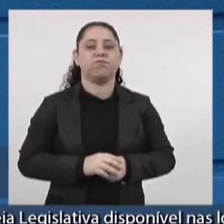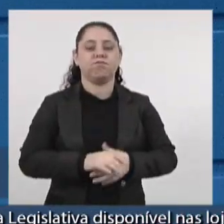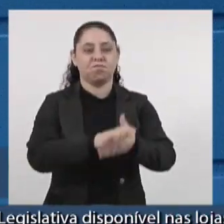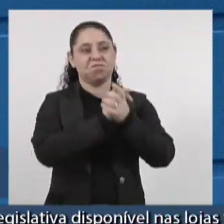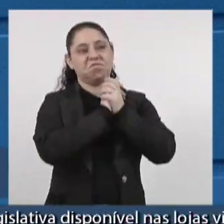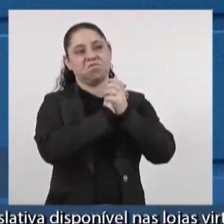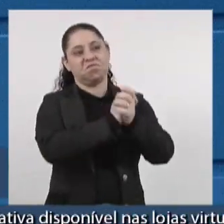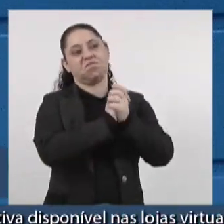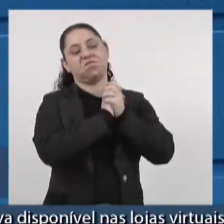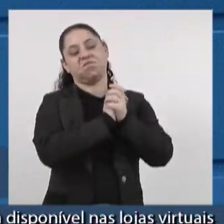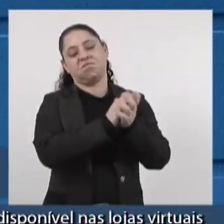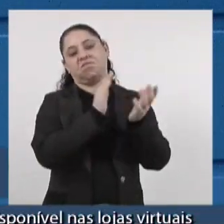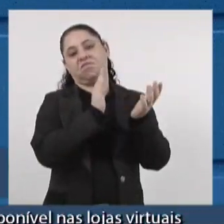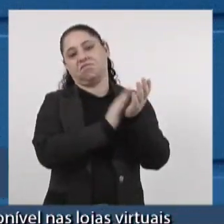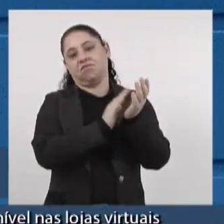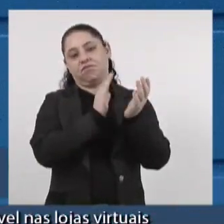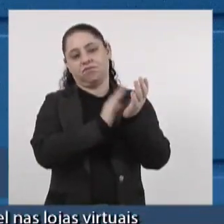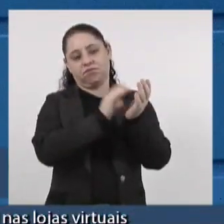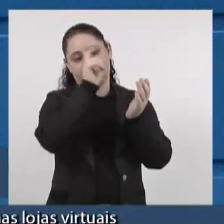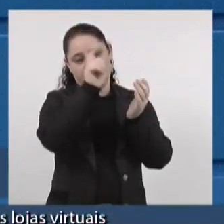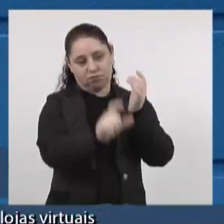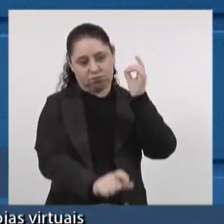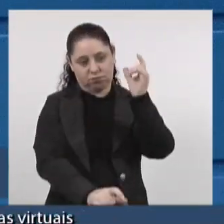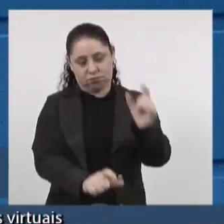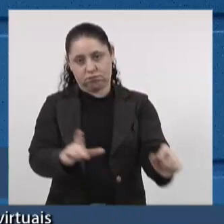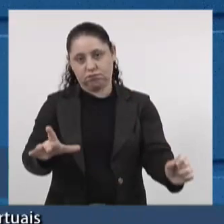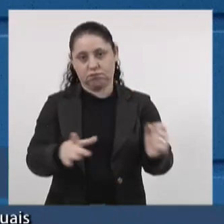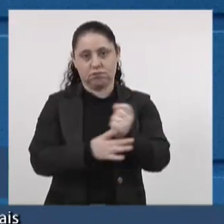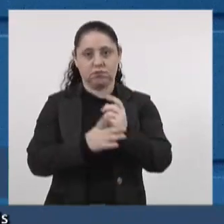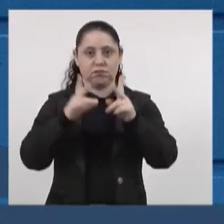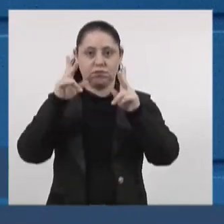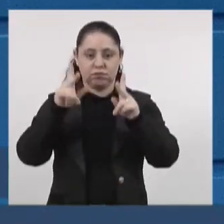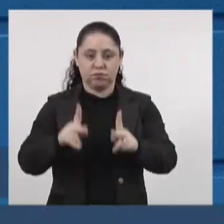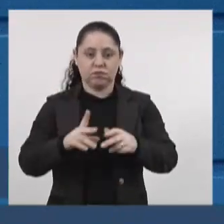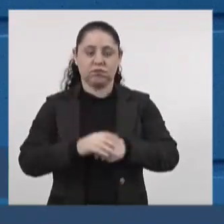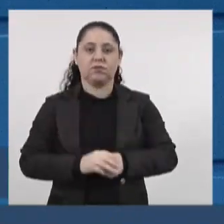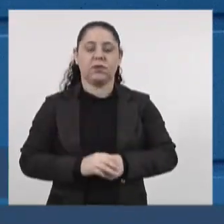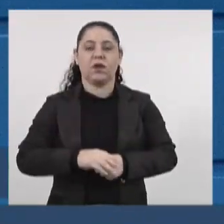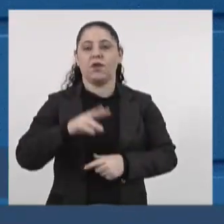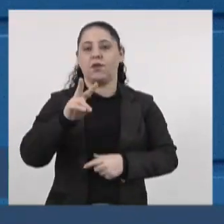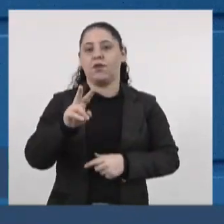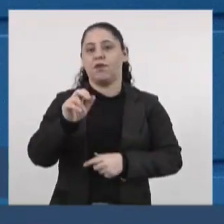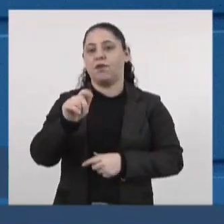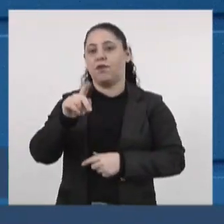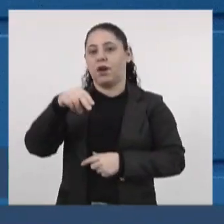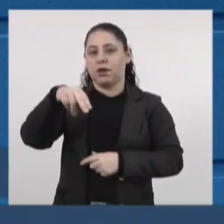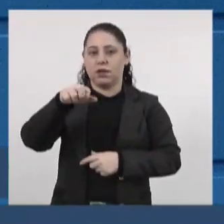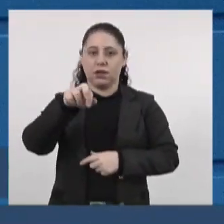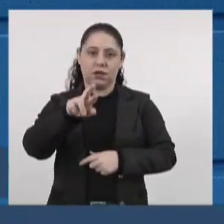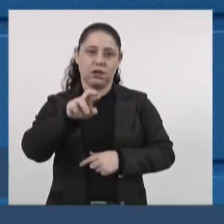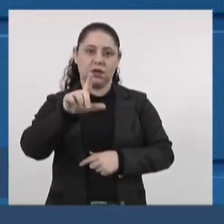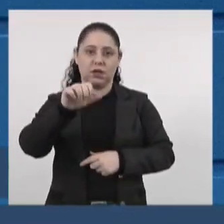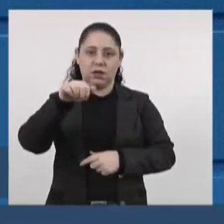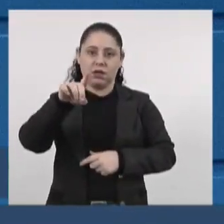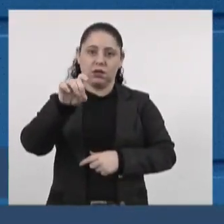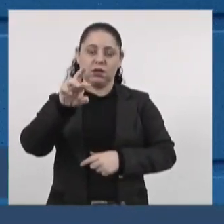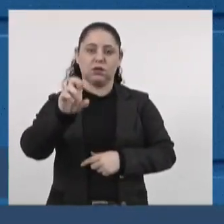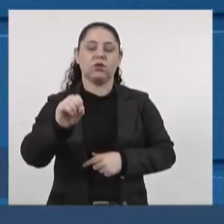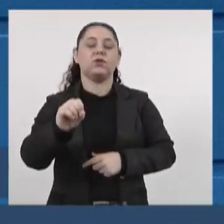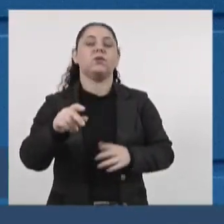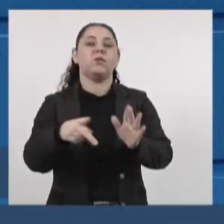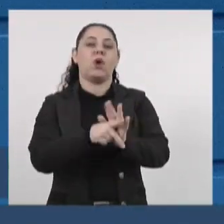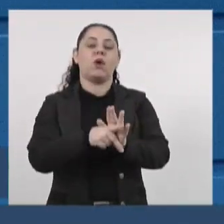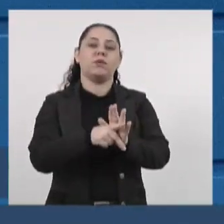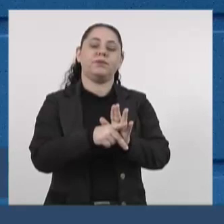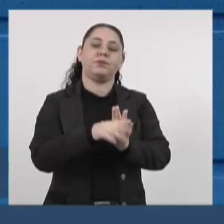congratula e parabeniza os agentes de segurança pública, cabo Wagner Leandro da Silva, lotado no